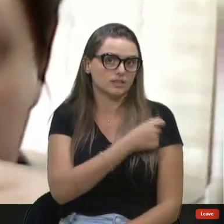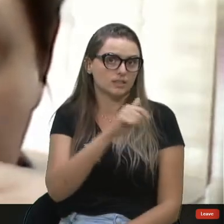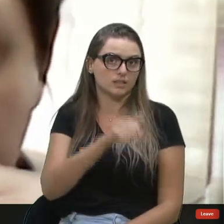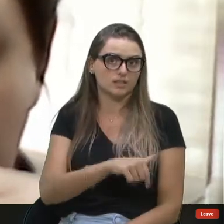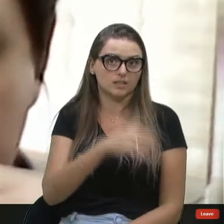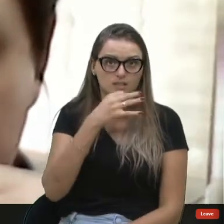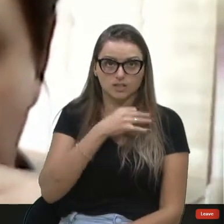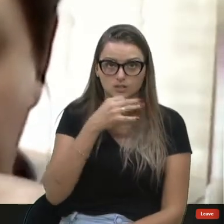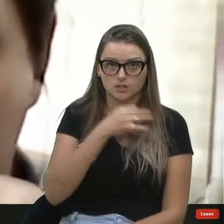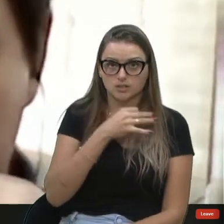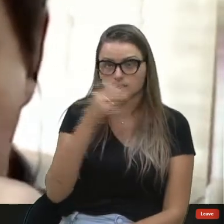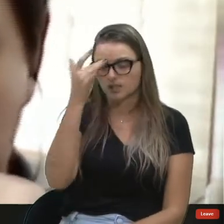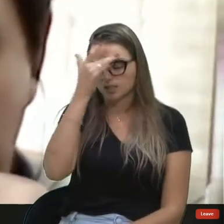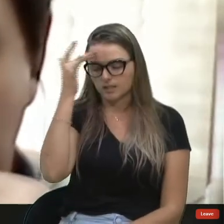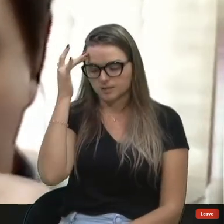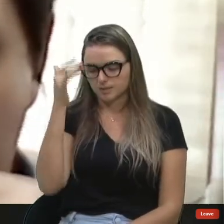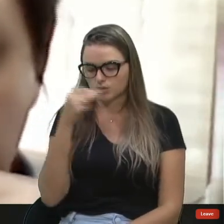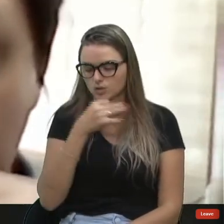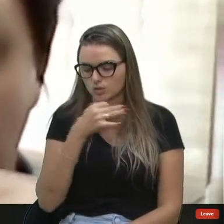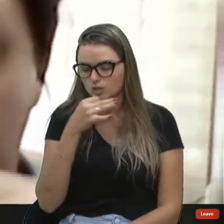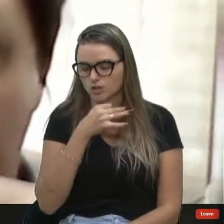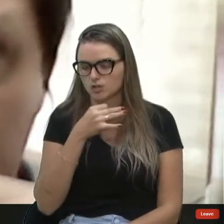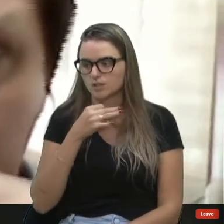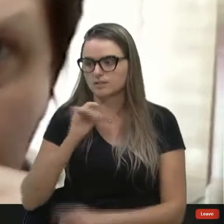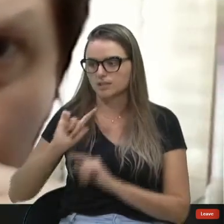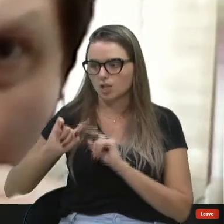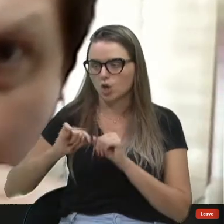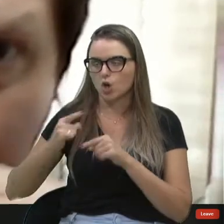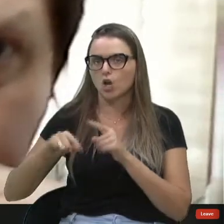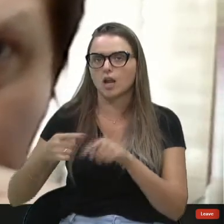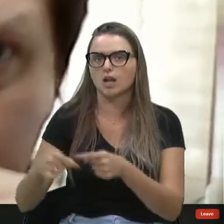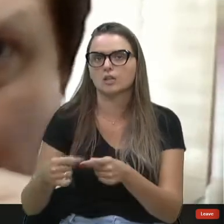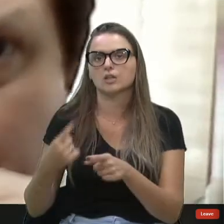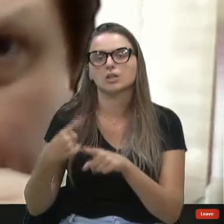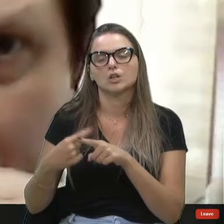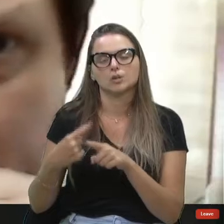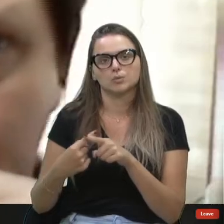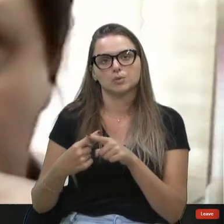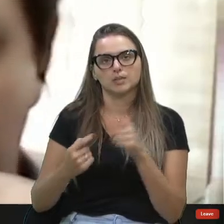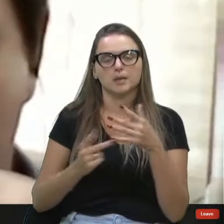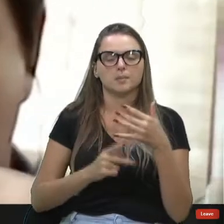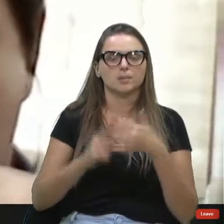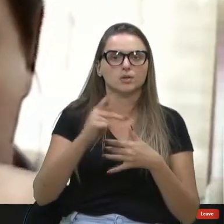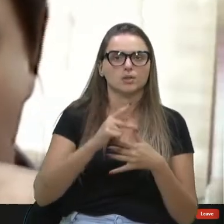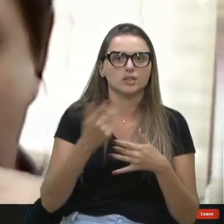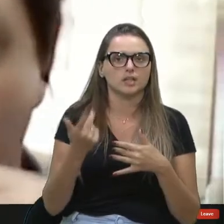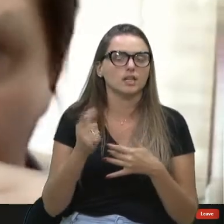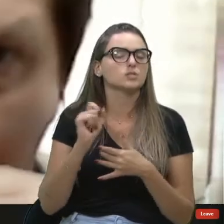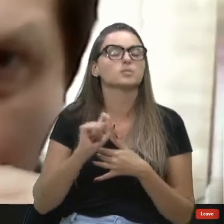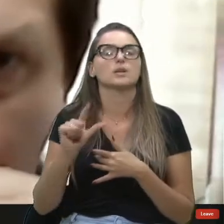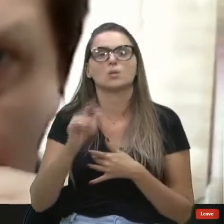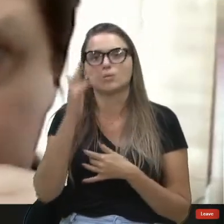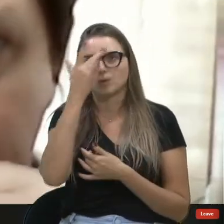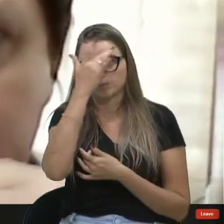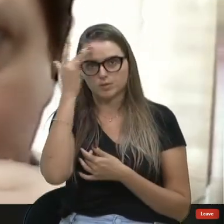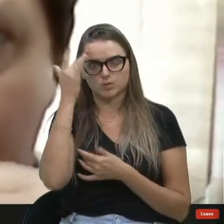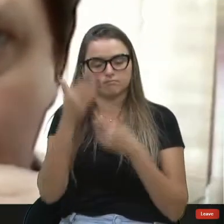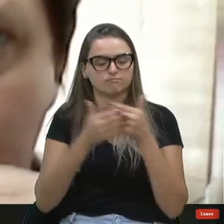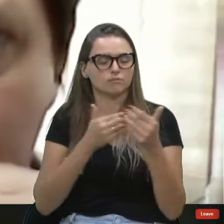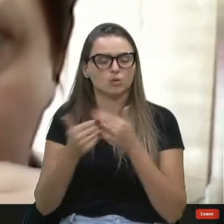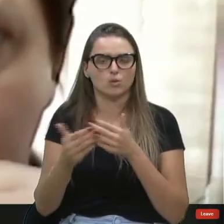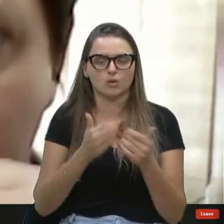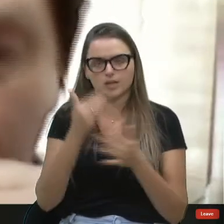Então, os caxienses ficam sempre para trás, por quê? Porque a gente não pode dar prioridade para esse, aquele ou aquele outro. Qualquer um pode se